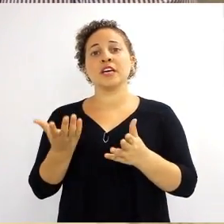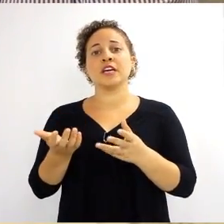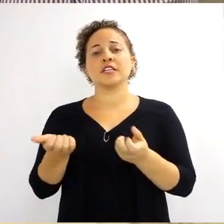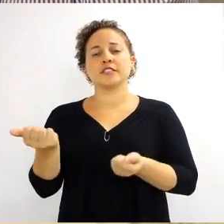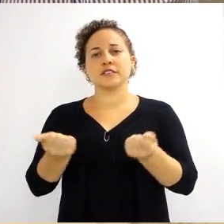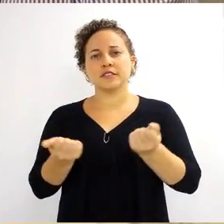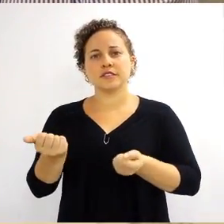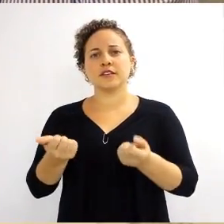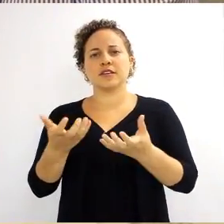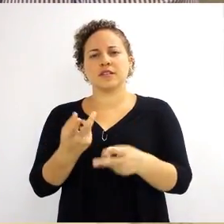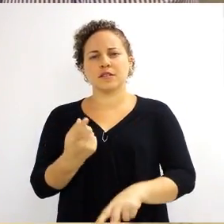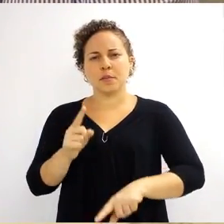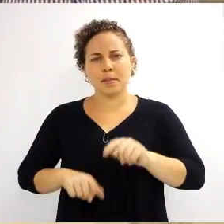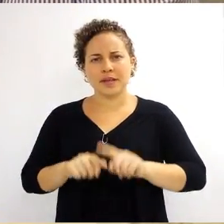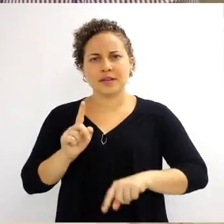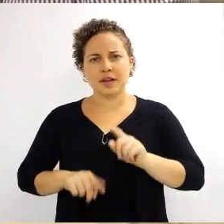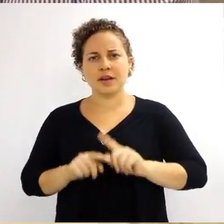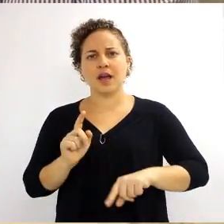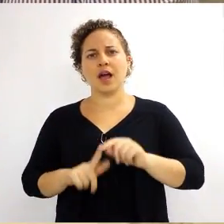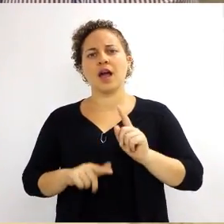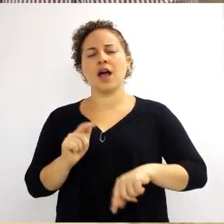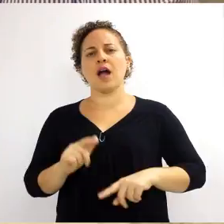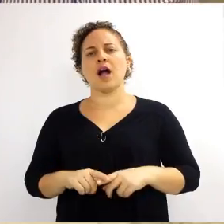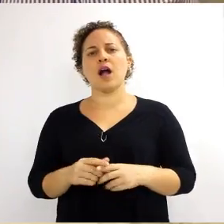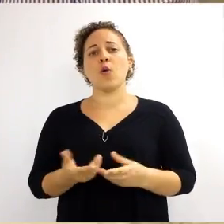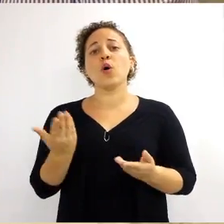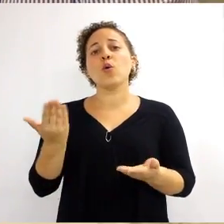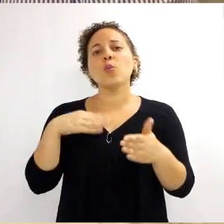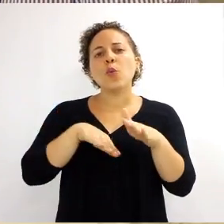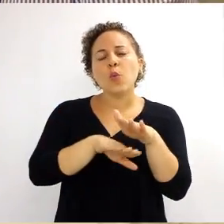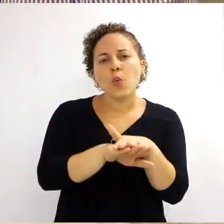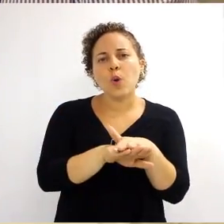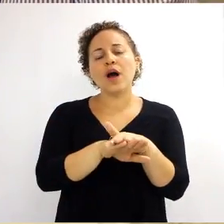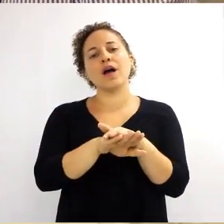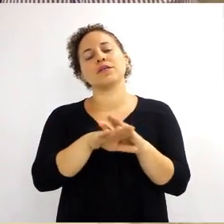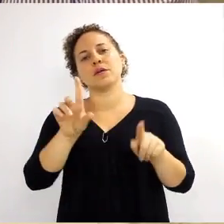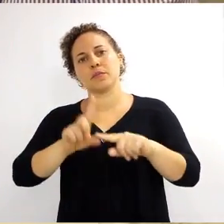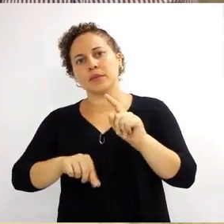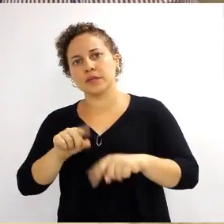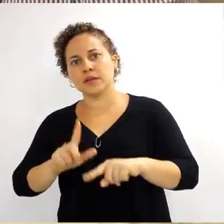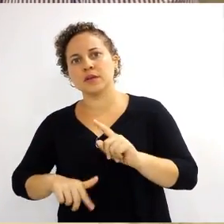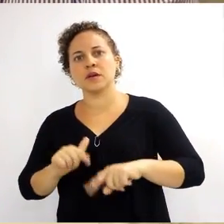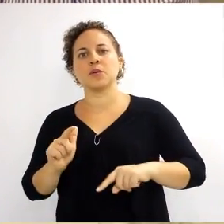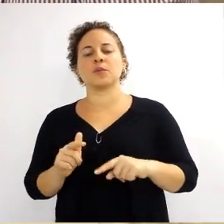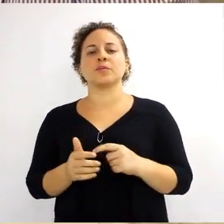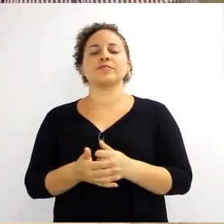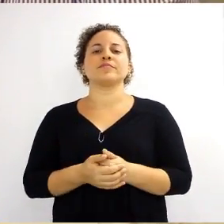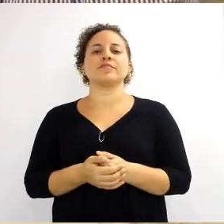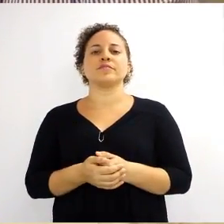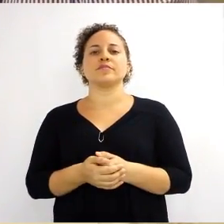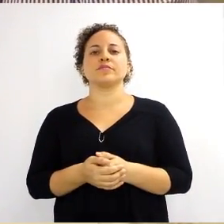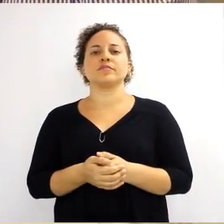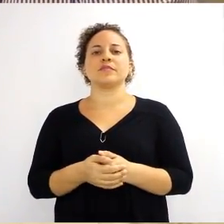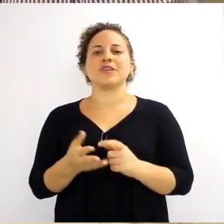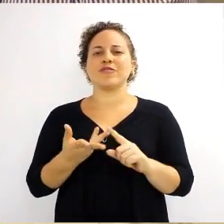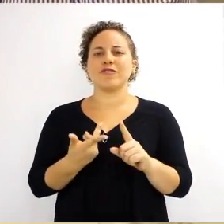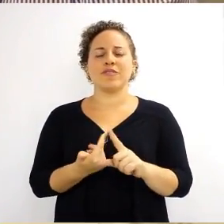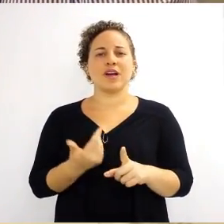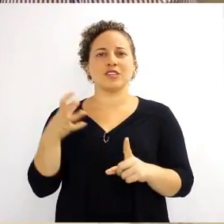umbar, a armazenagem da carga. Então, nós temos uma série de agentes nocivos